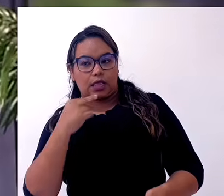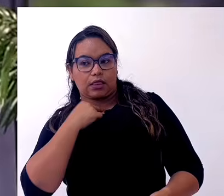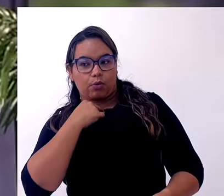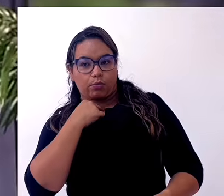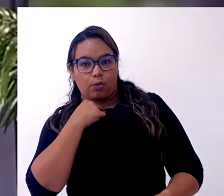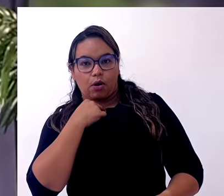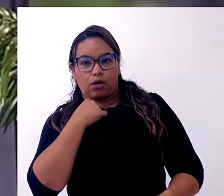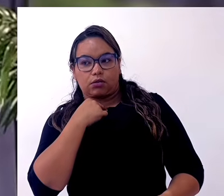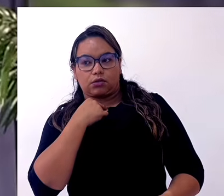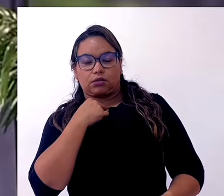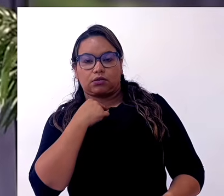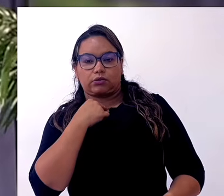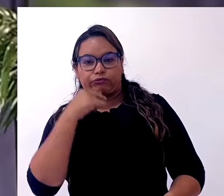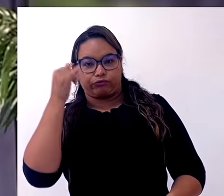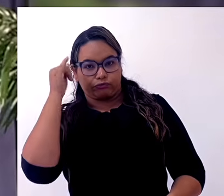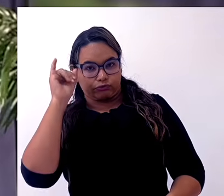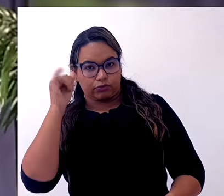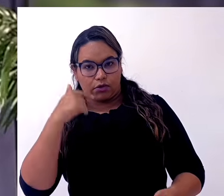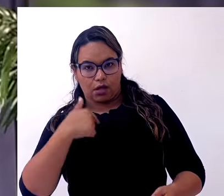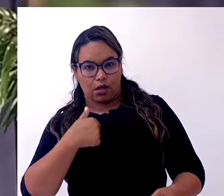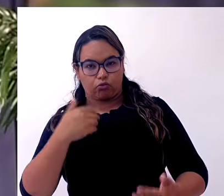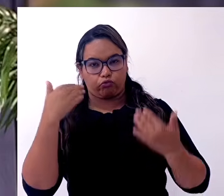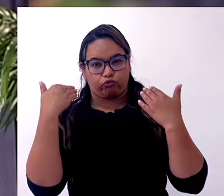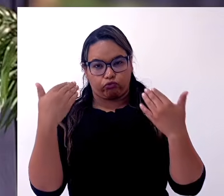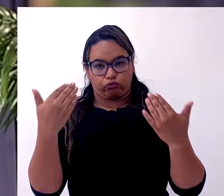Agora eu quero repetir, eu não estava lá.